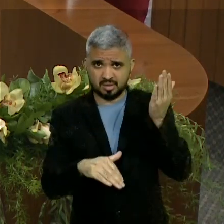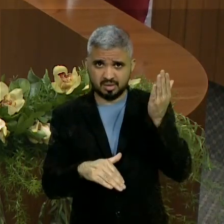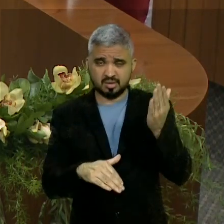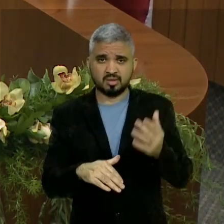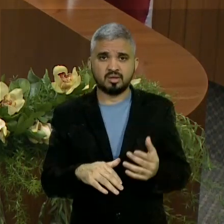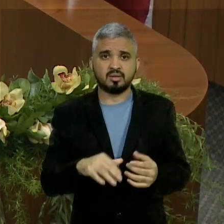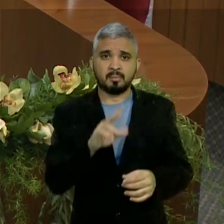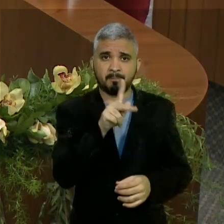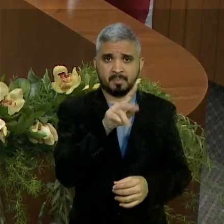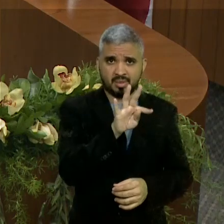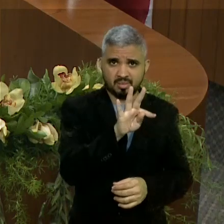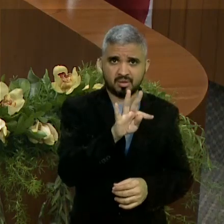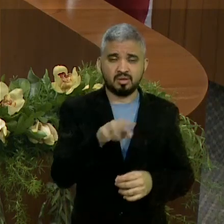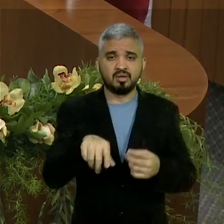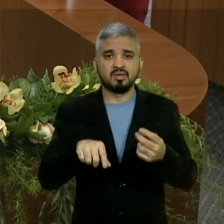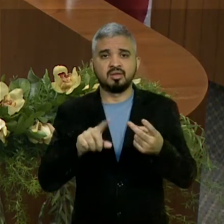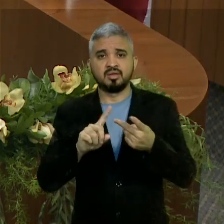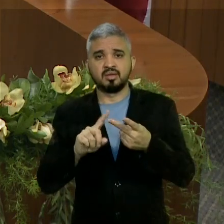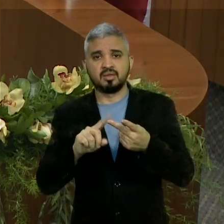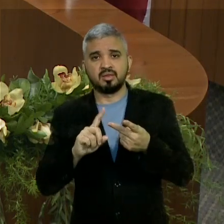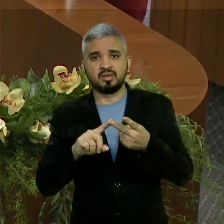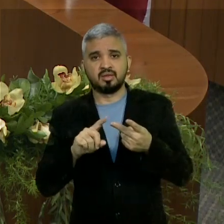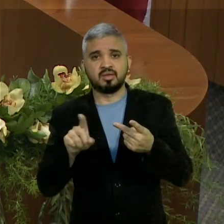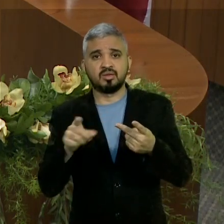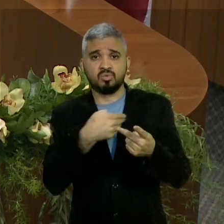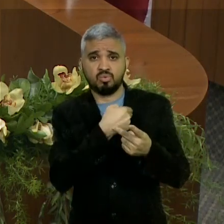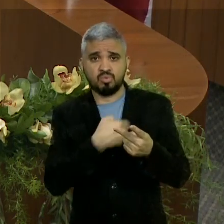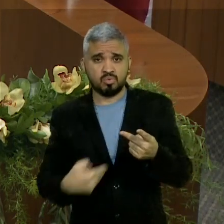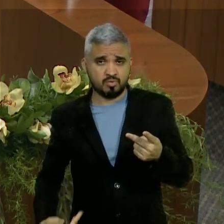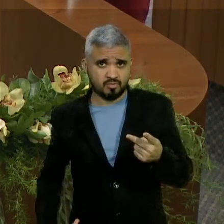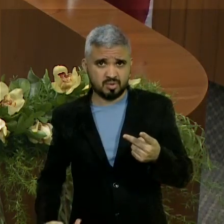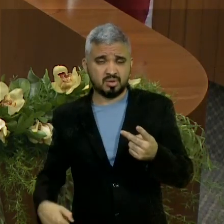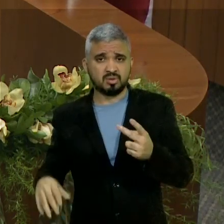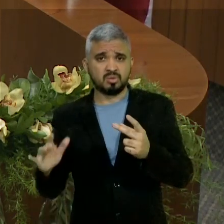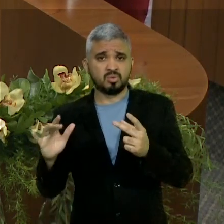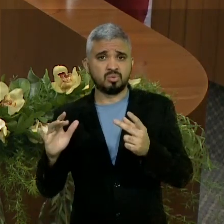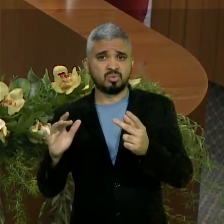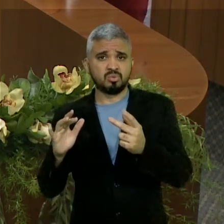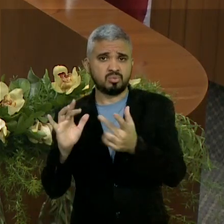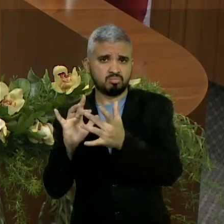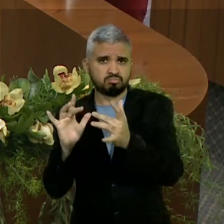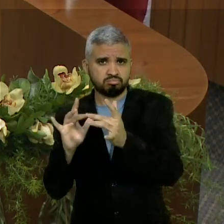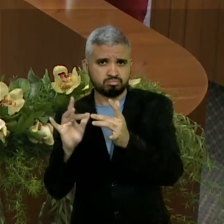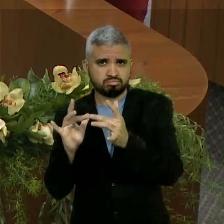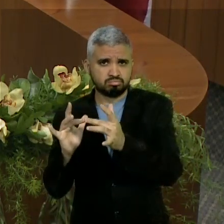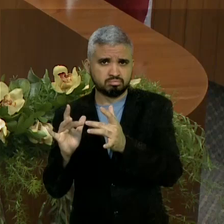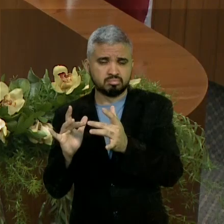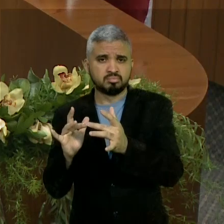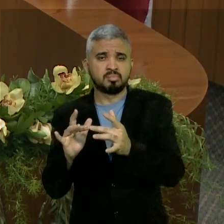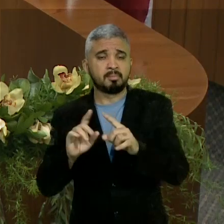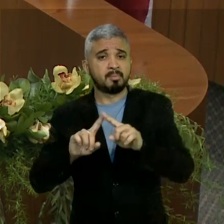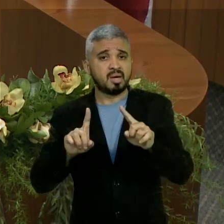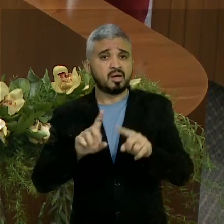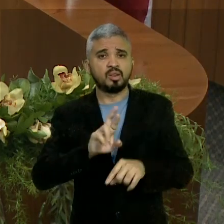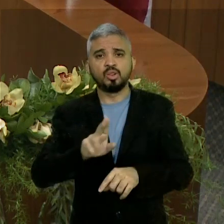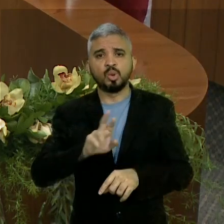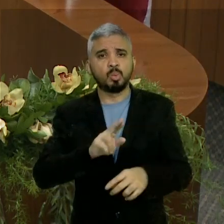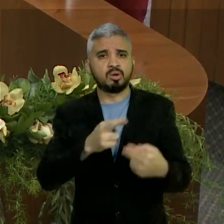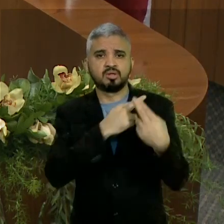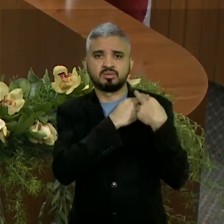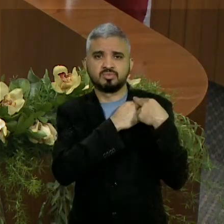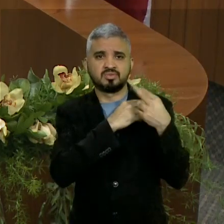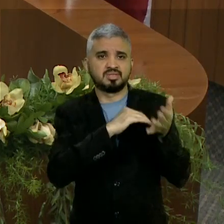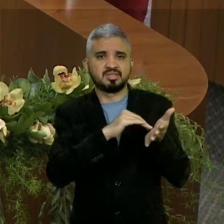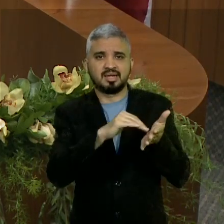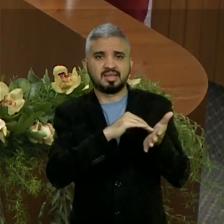PT tem uma outra que é que de fato o com quem de fato o governador despacha mas não é a atribuição dessa secretaria trazer recurso para o